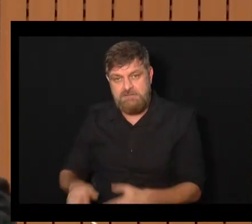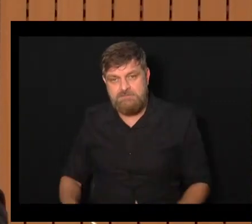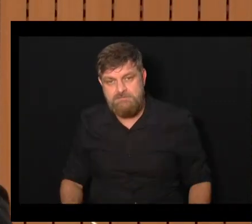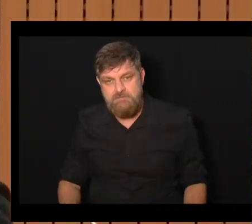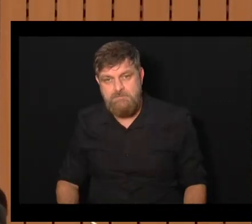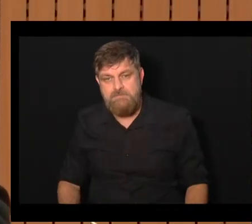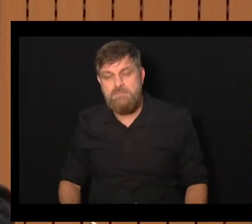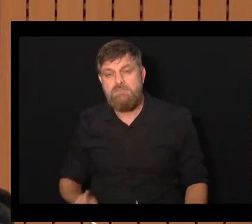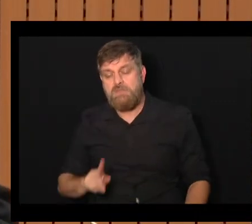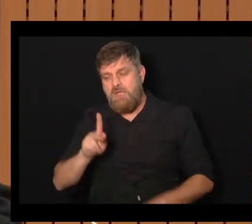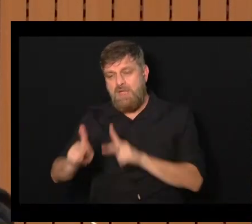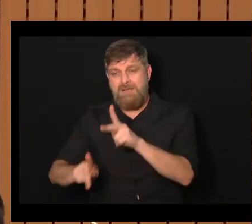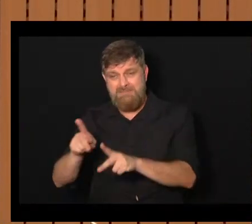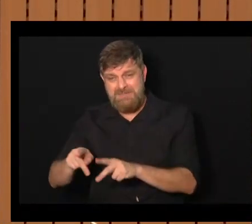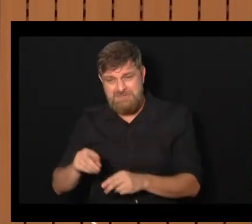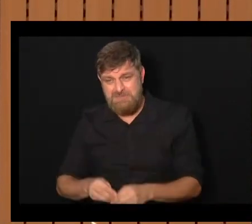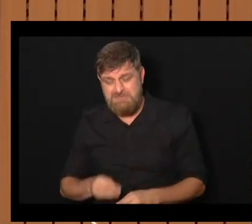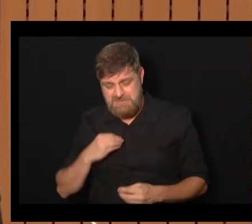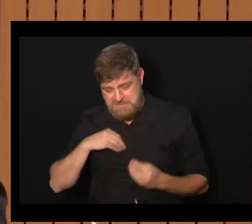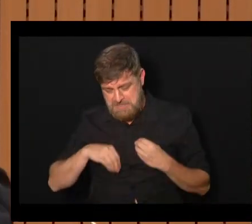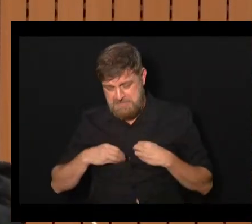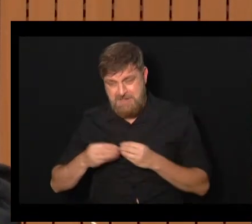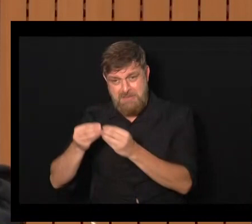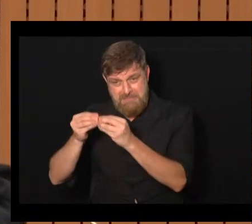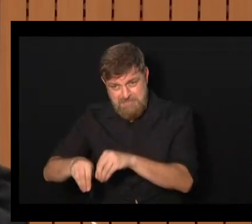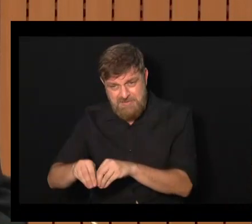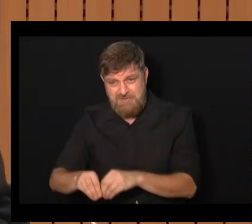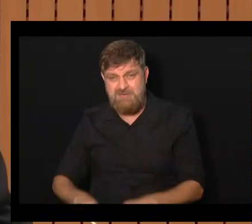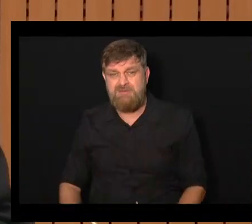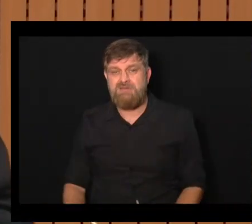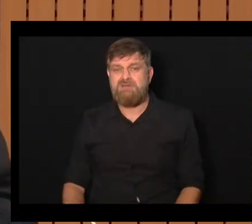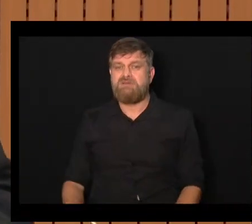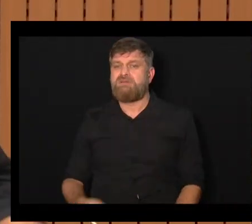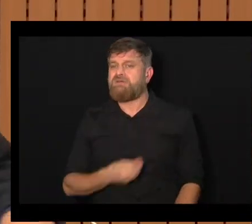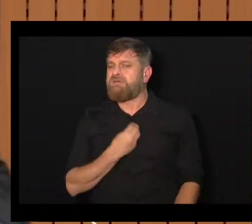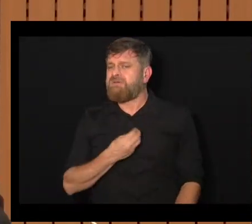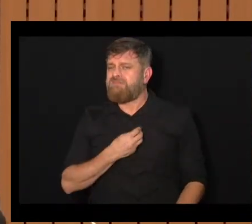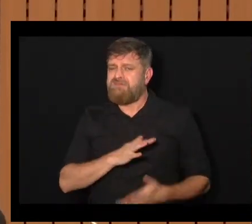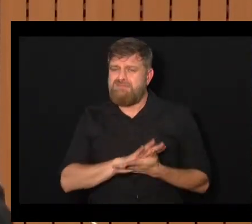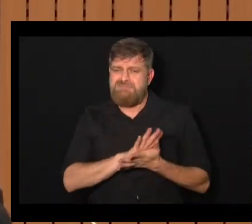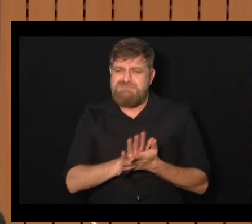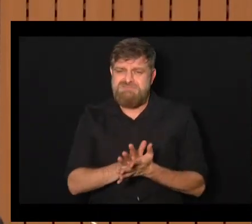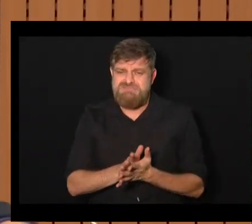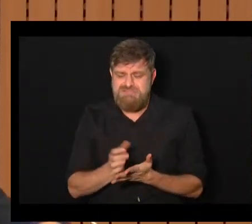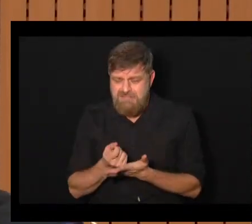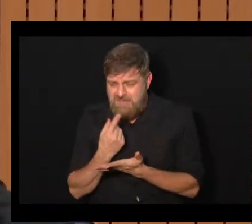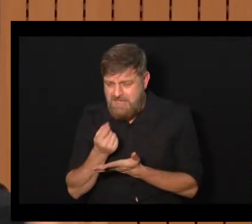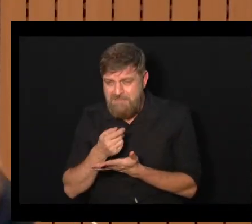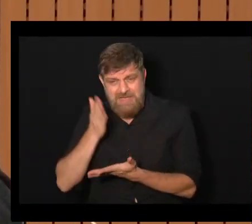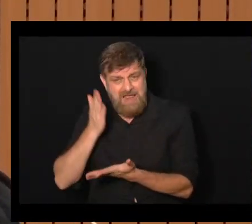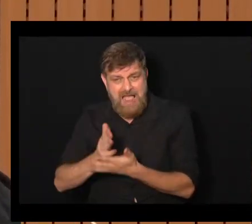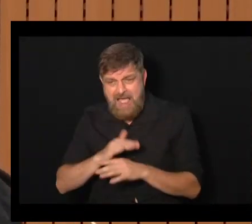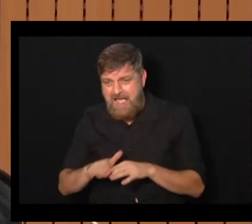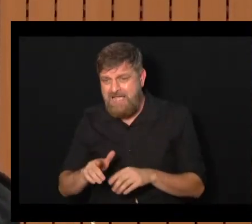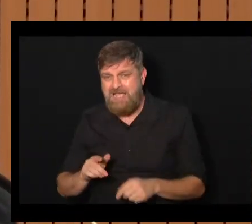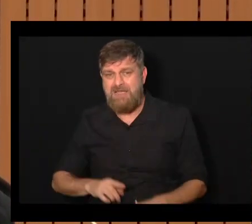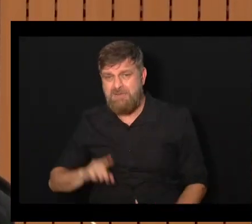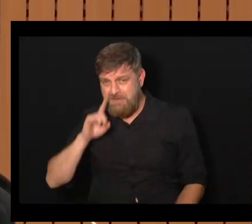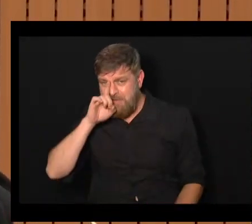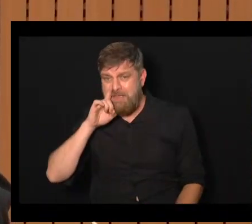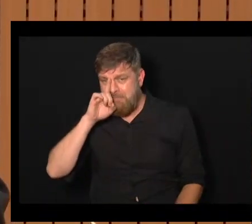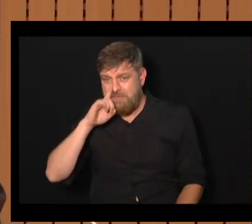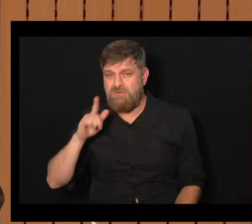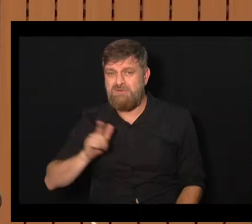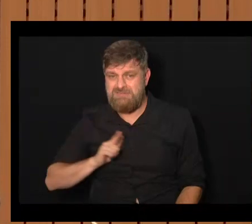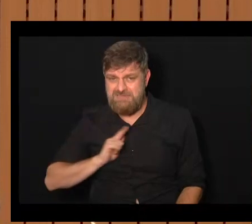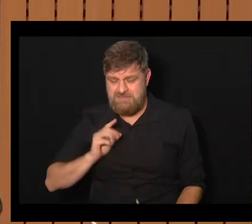O prejuízo para as pessoas quando esse remédio falta é severo, né, as pessoas têm a descontinuidade do seu tratamento, aumenta o risco das complicações mais